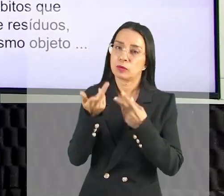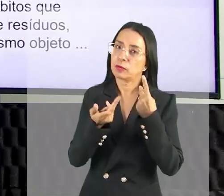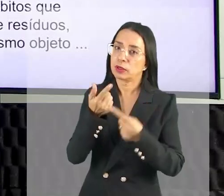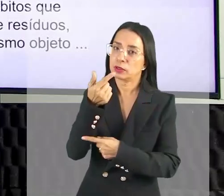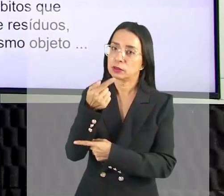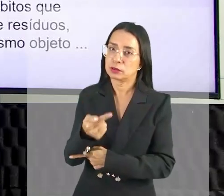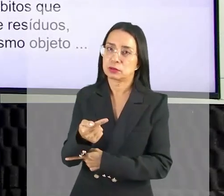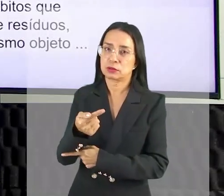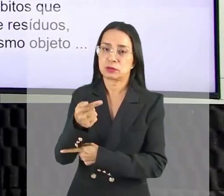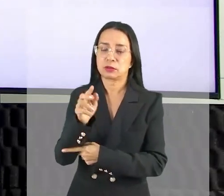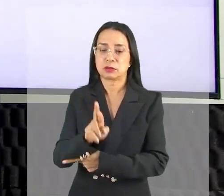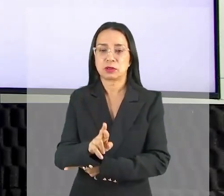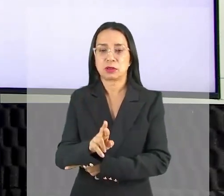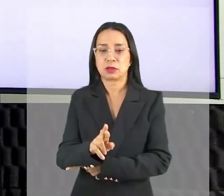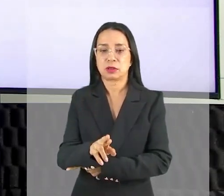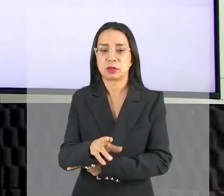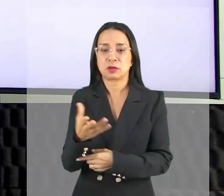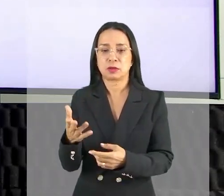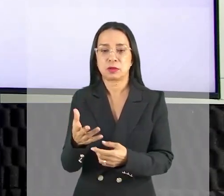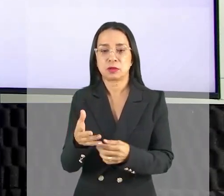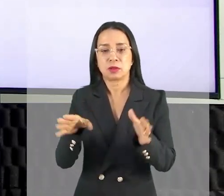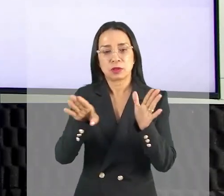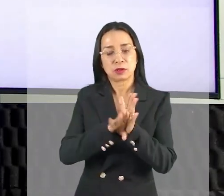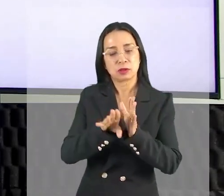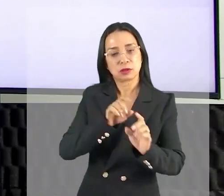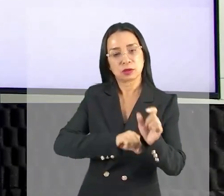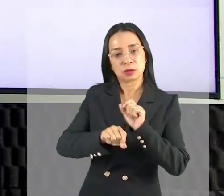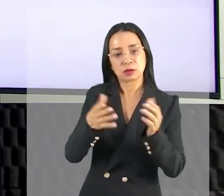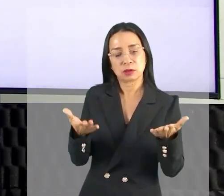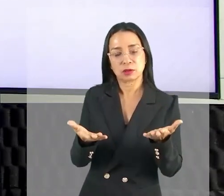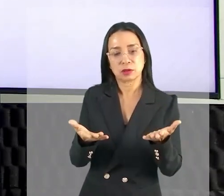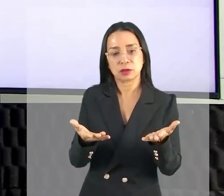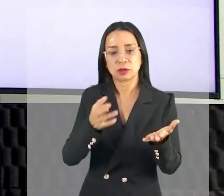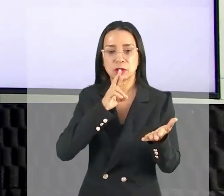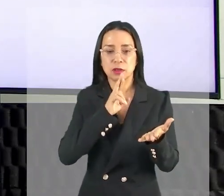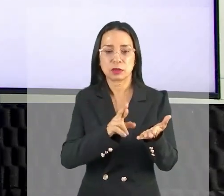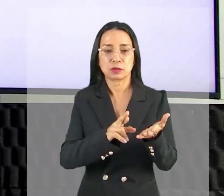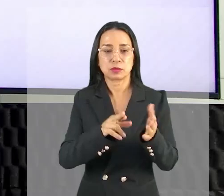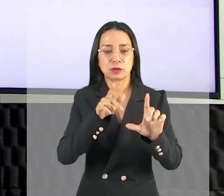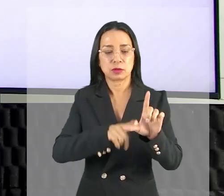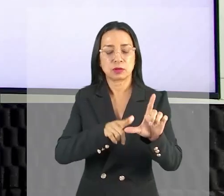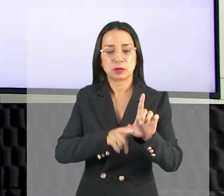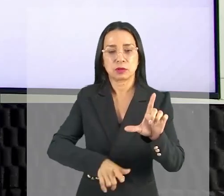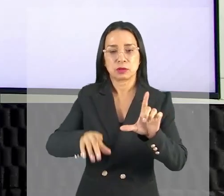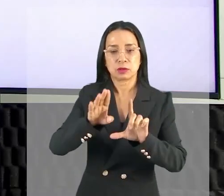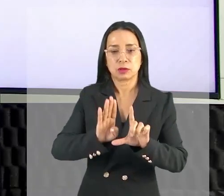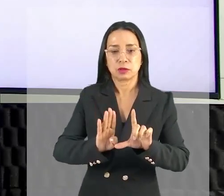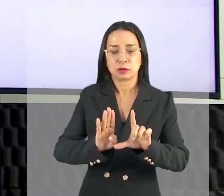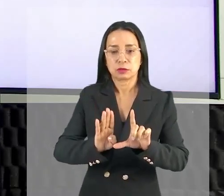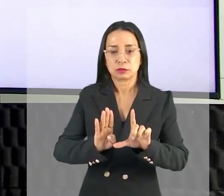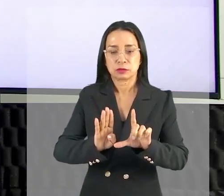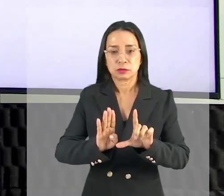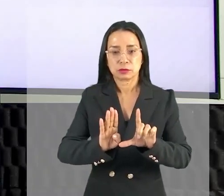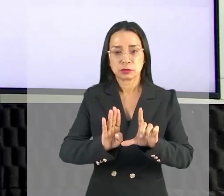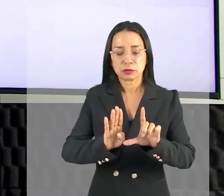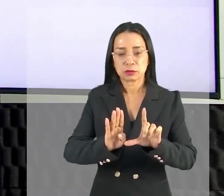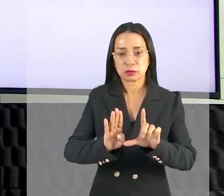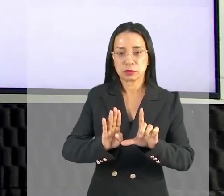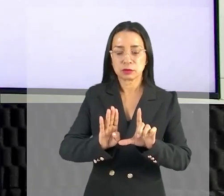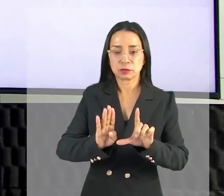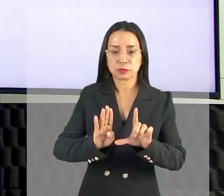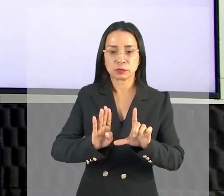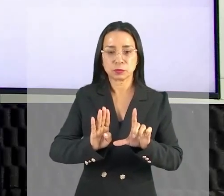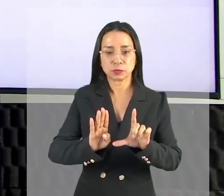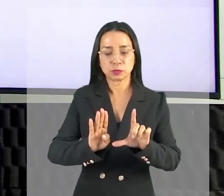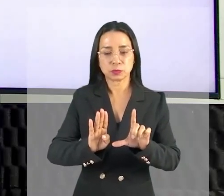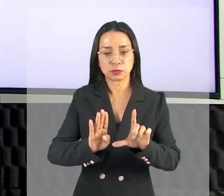R's, né? Então tem mais R's aí. A gente vai chegar aqui na resposta, que é reduzir, reutilizar e reciclar,